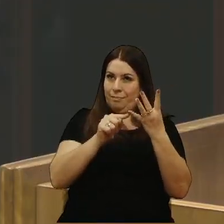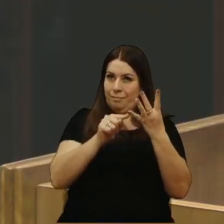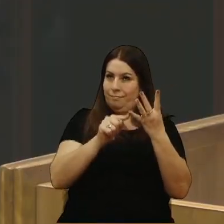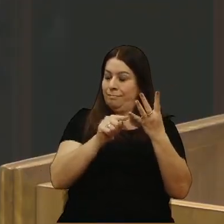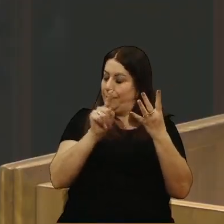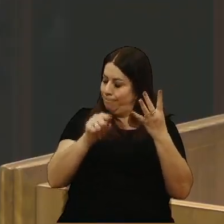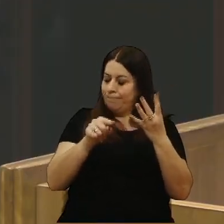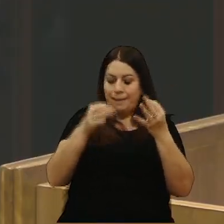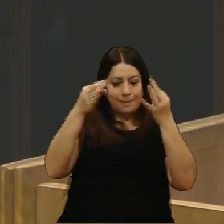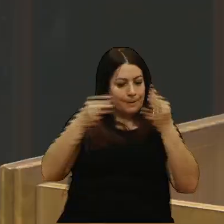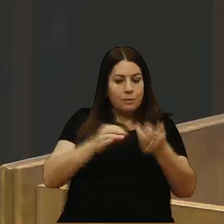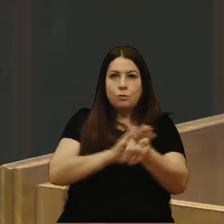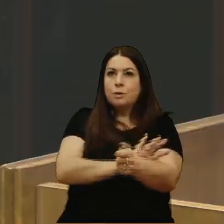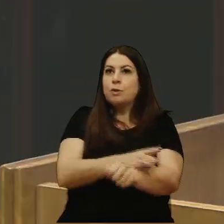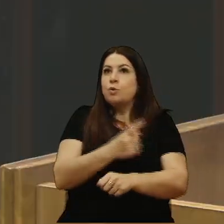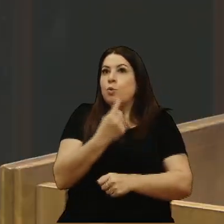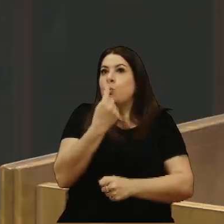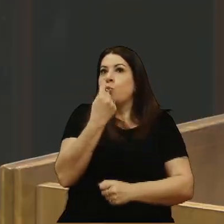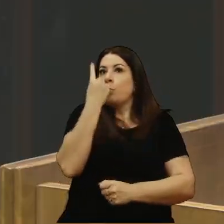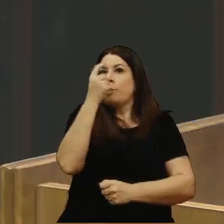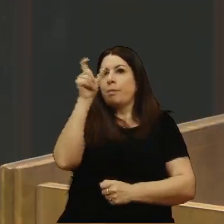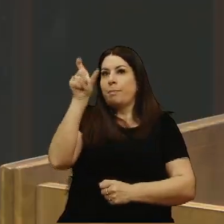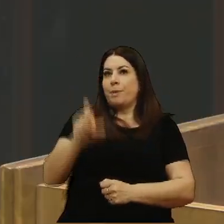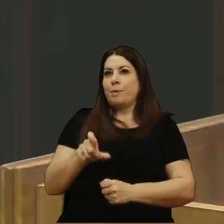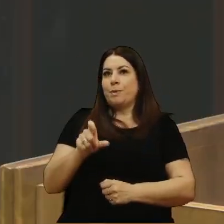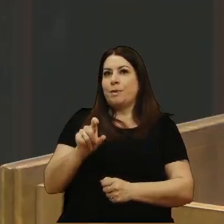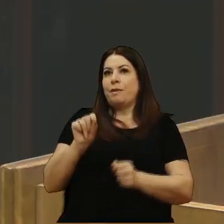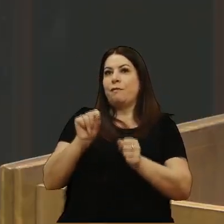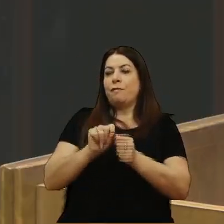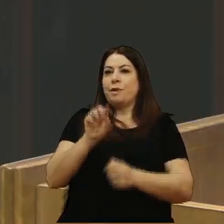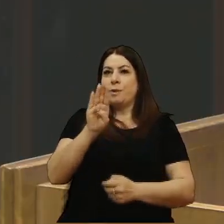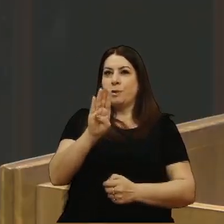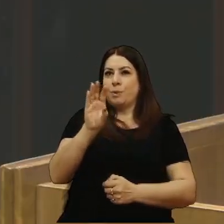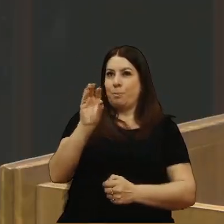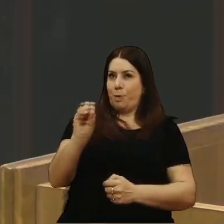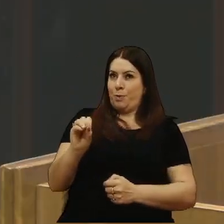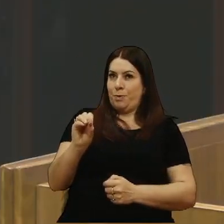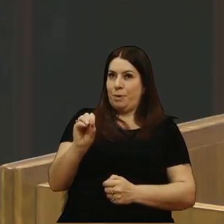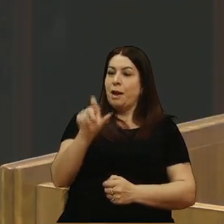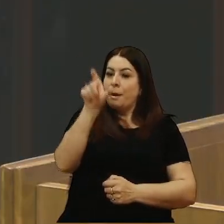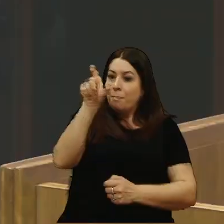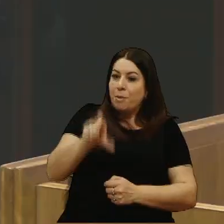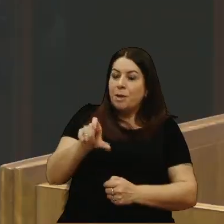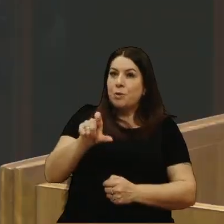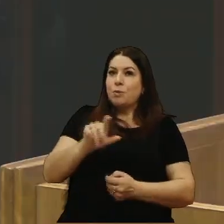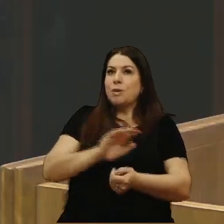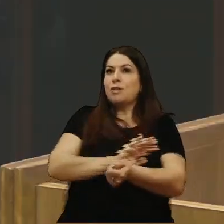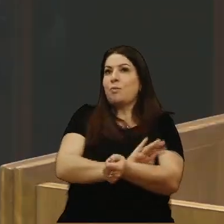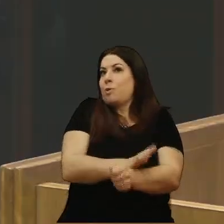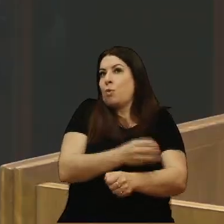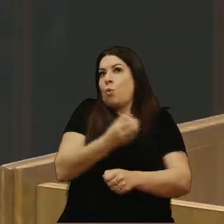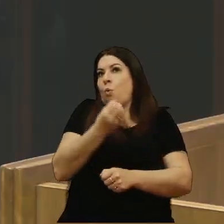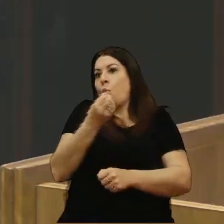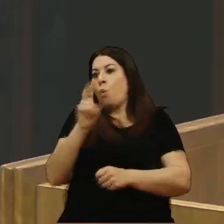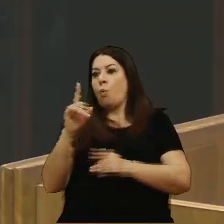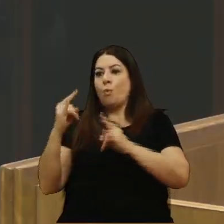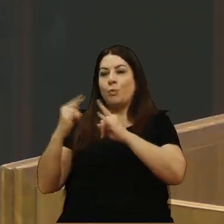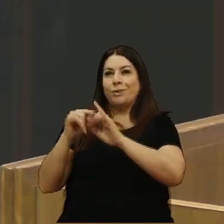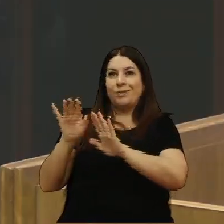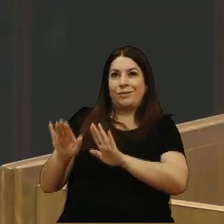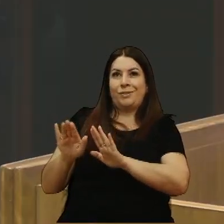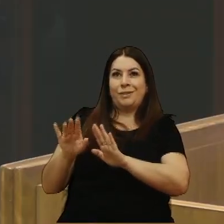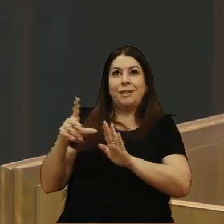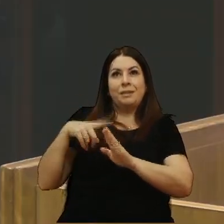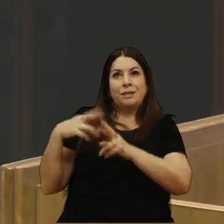de racismo, apenas uma pessoa registrou ocorrência, seja a pessoa que sofreu racismo ou a instituição, que